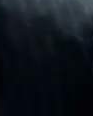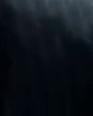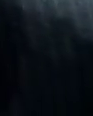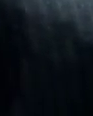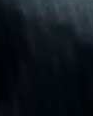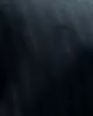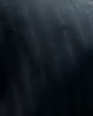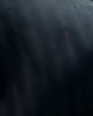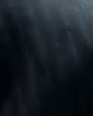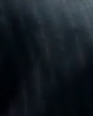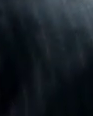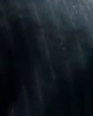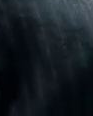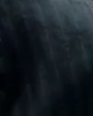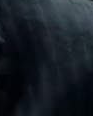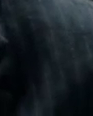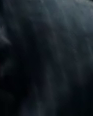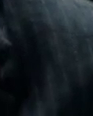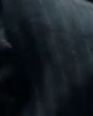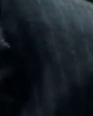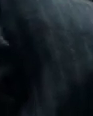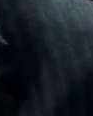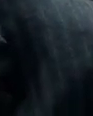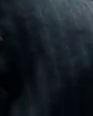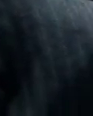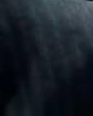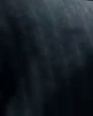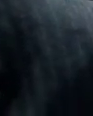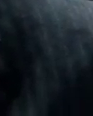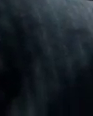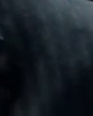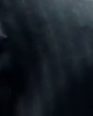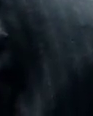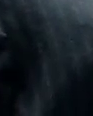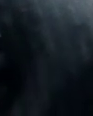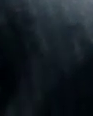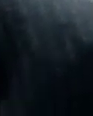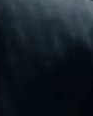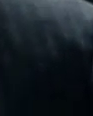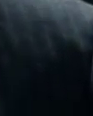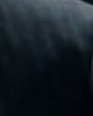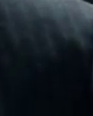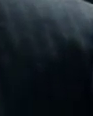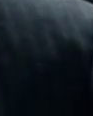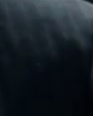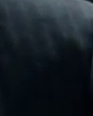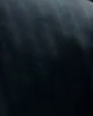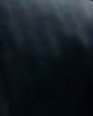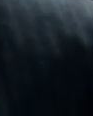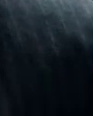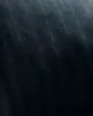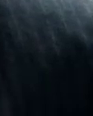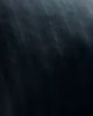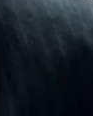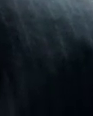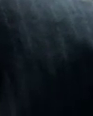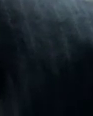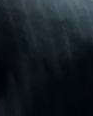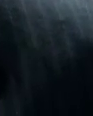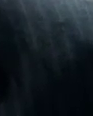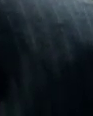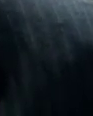né? Já agora começa a fazer os agendamentos e ter os atendimentos todo bem